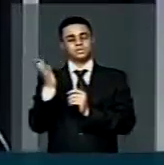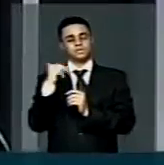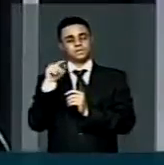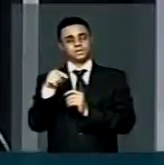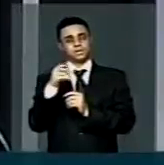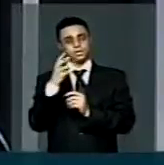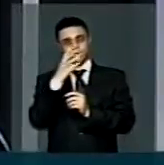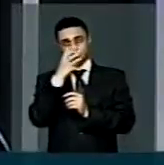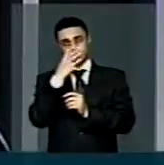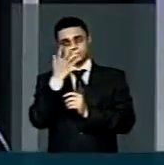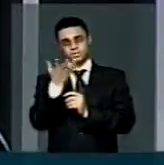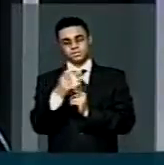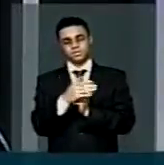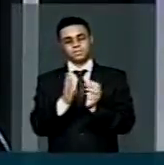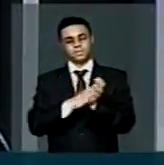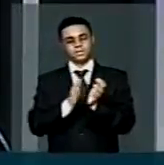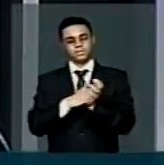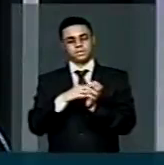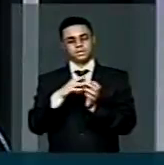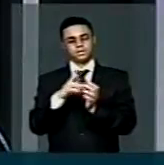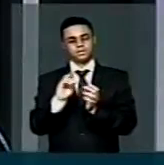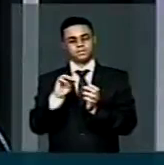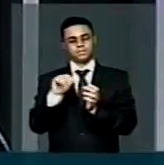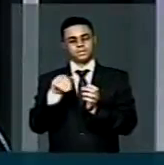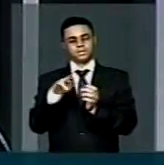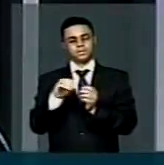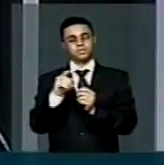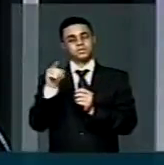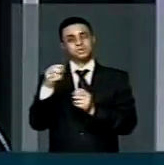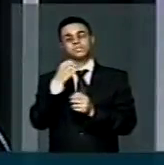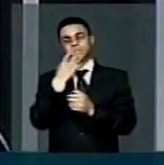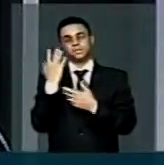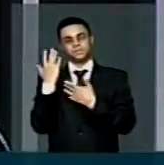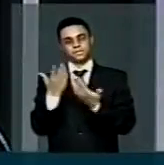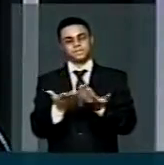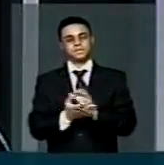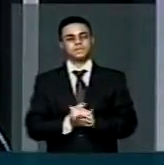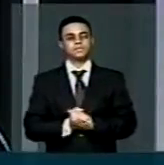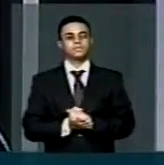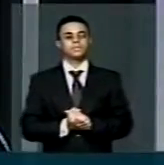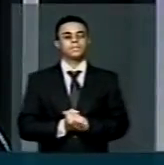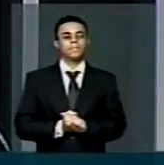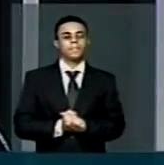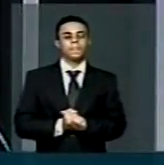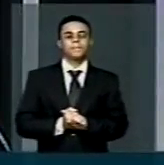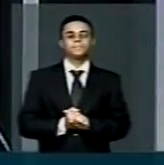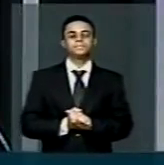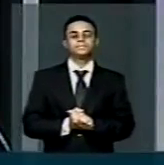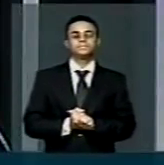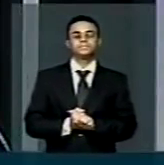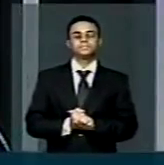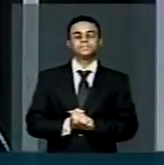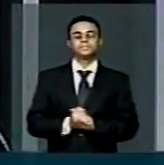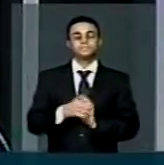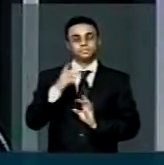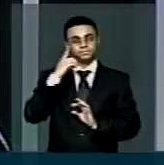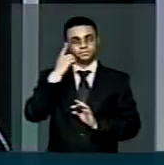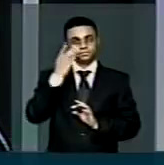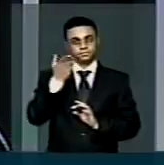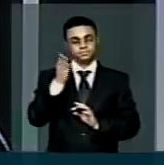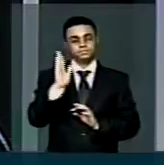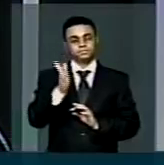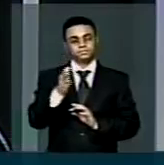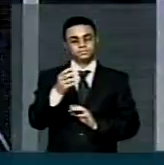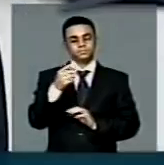prestigiando. Parabéns, Romário. Muito obrigado, deputado. Você permite, deputado Romário? Vossa Excelência já esteve 2 ou 3 vezes no